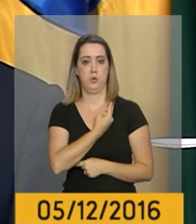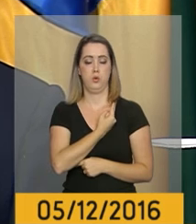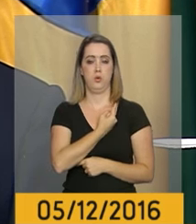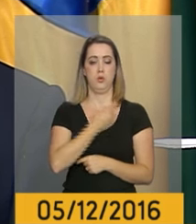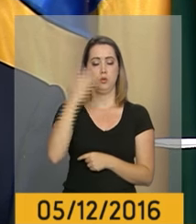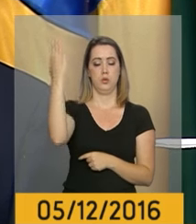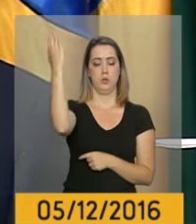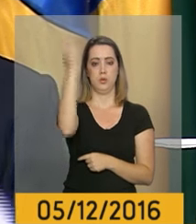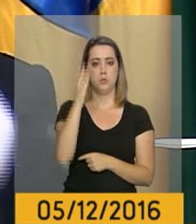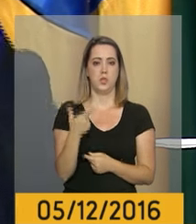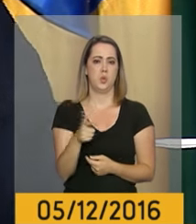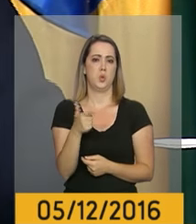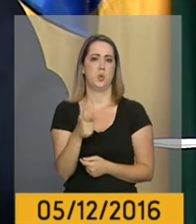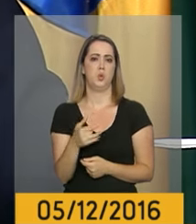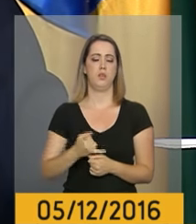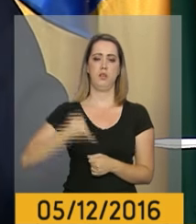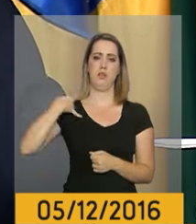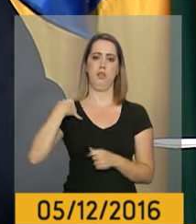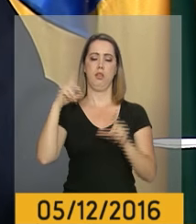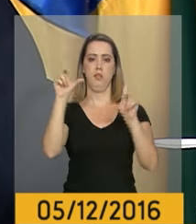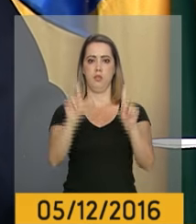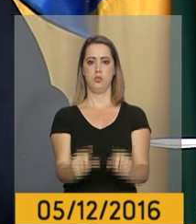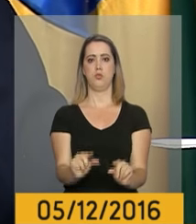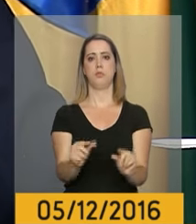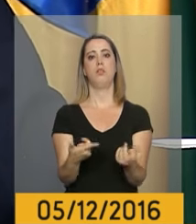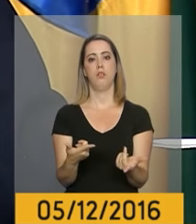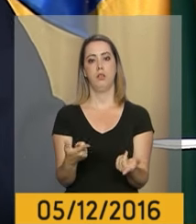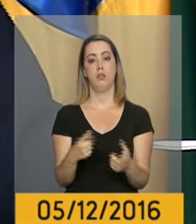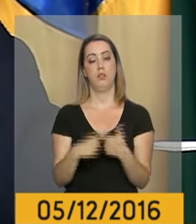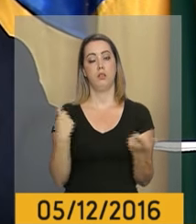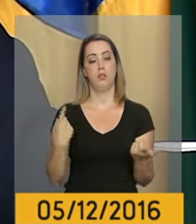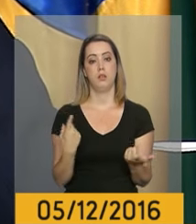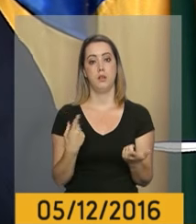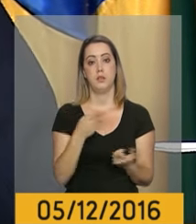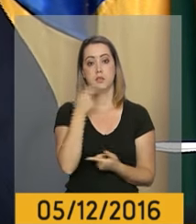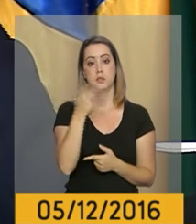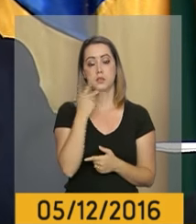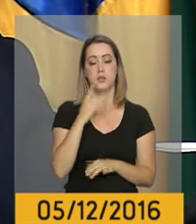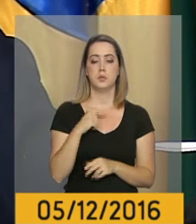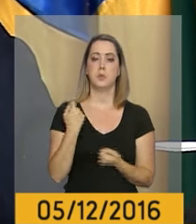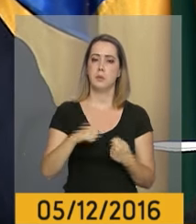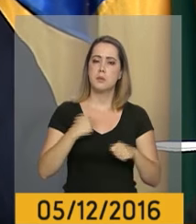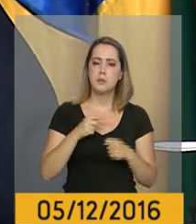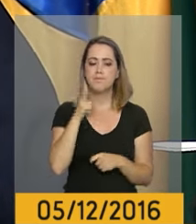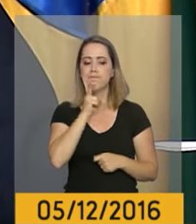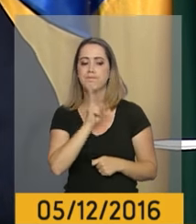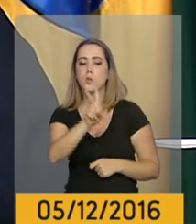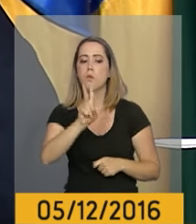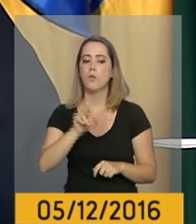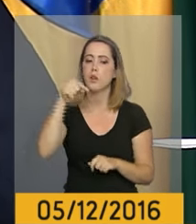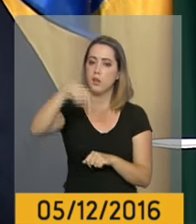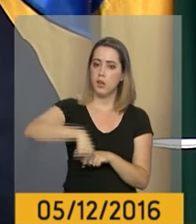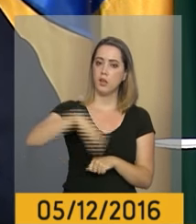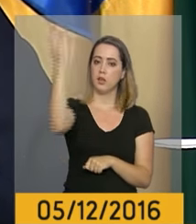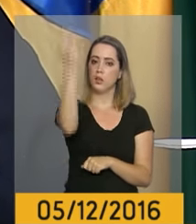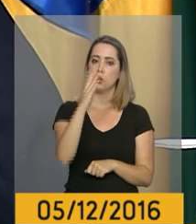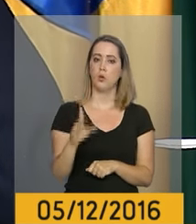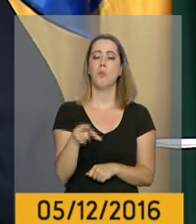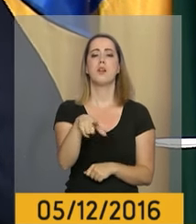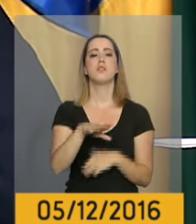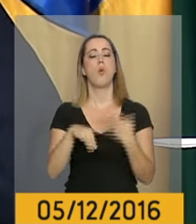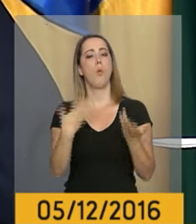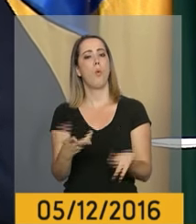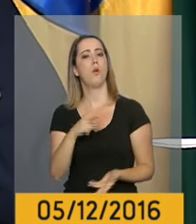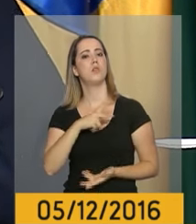país, o Brasil. Mas quando nós dizemos que nós precisamos levar em conta as peculiaridades do nosso país, é